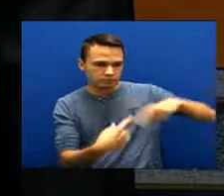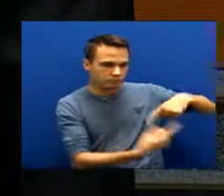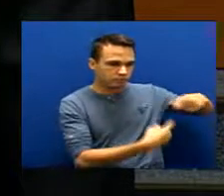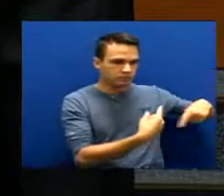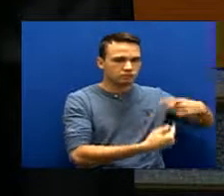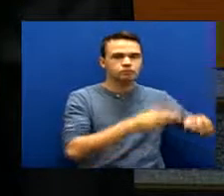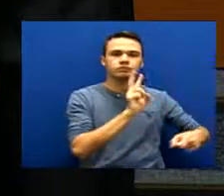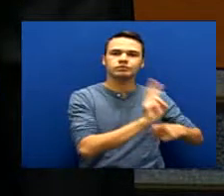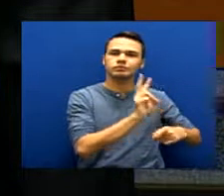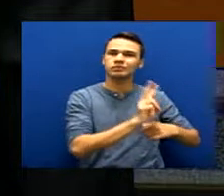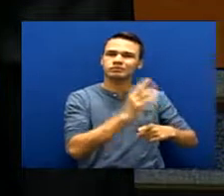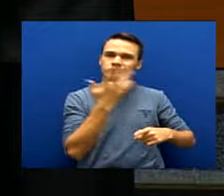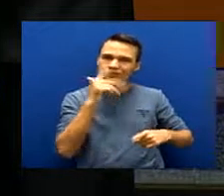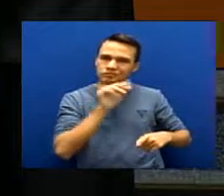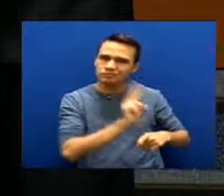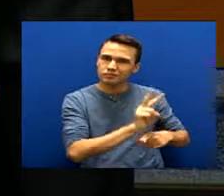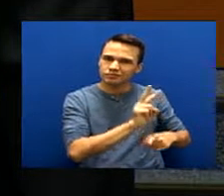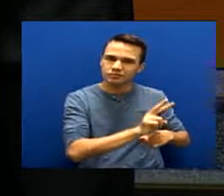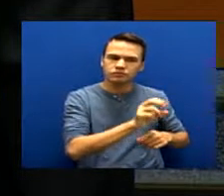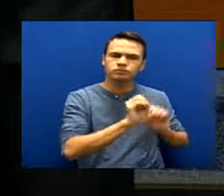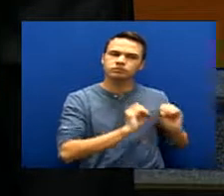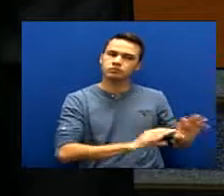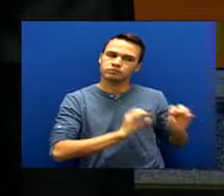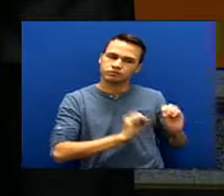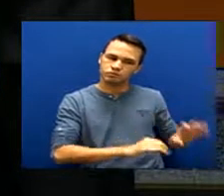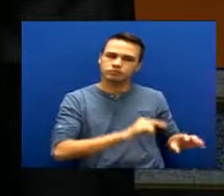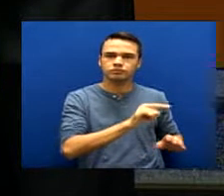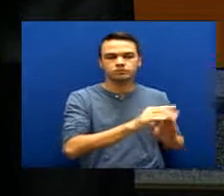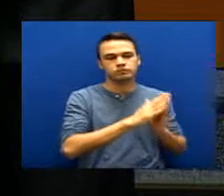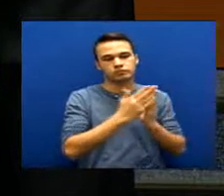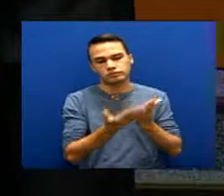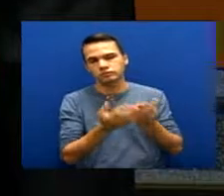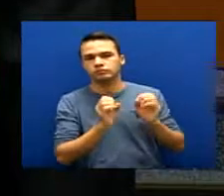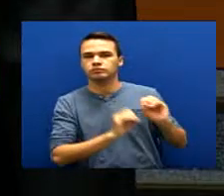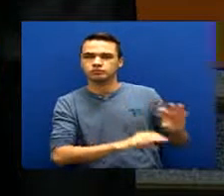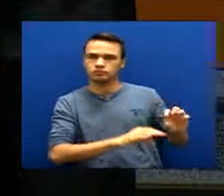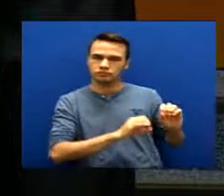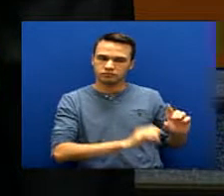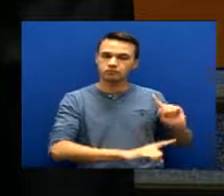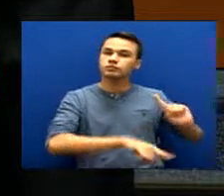são heróis e heroínas, entre os quais eu coloco